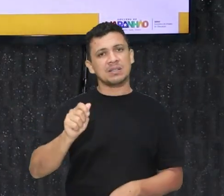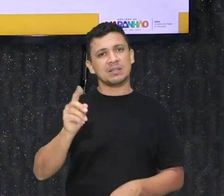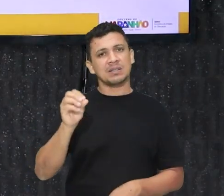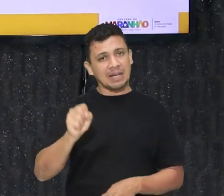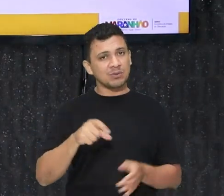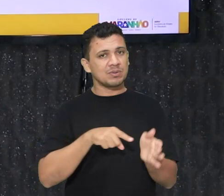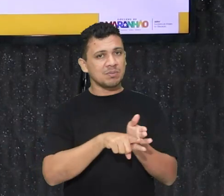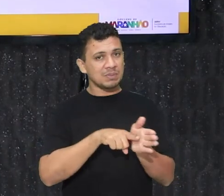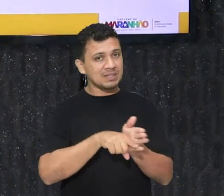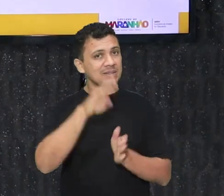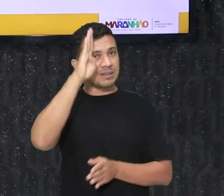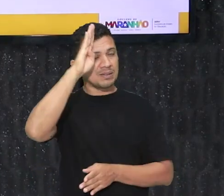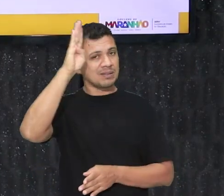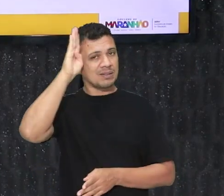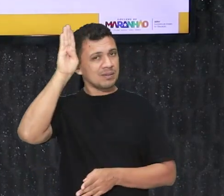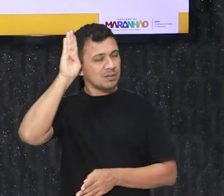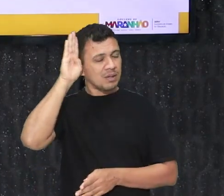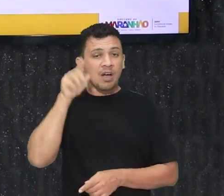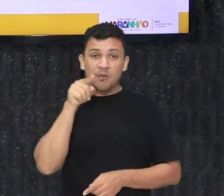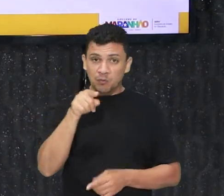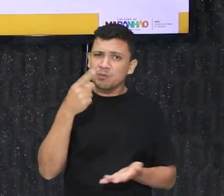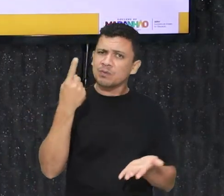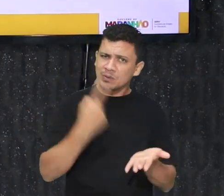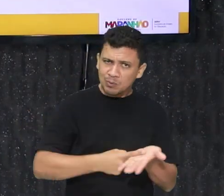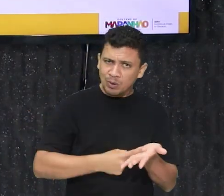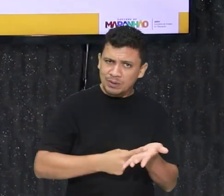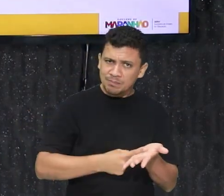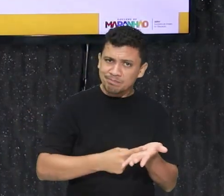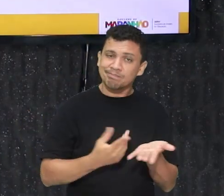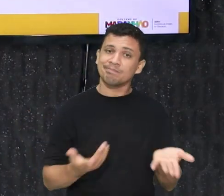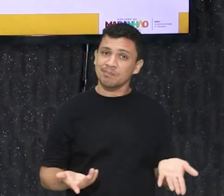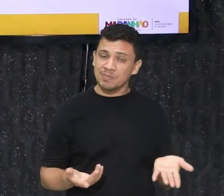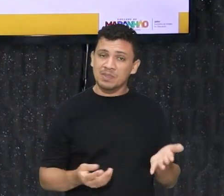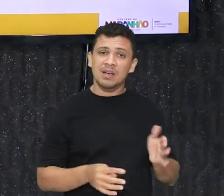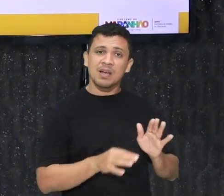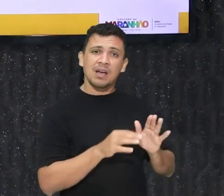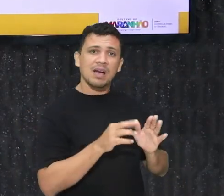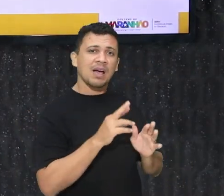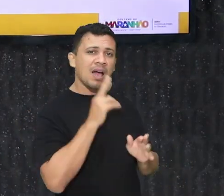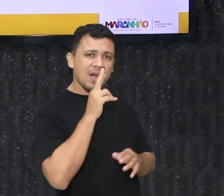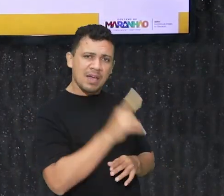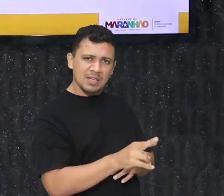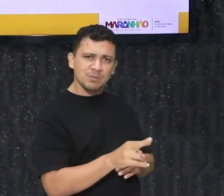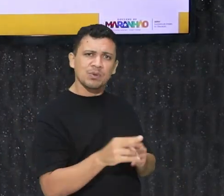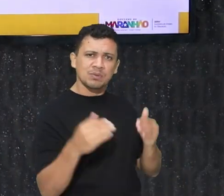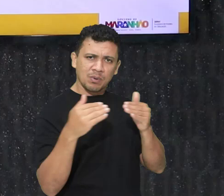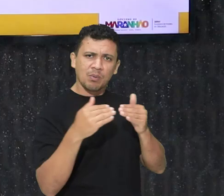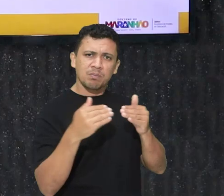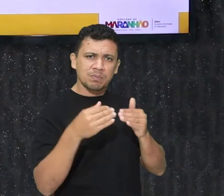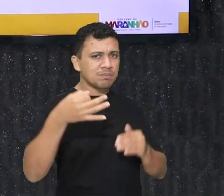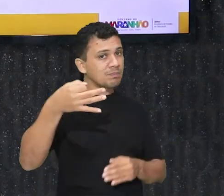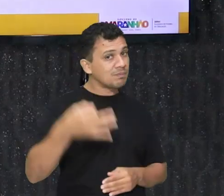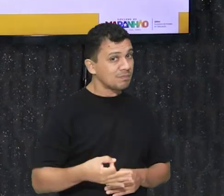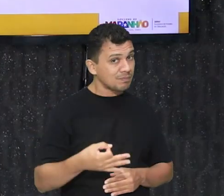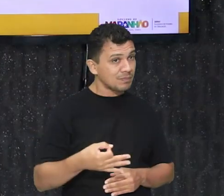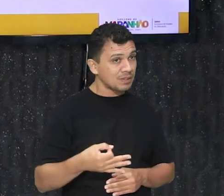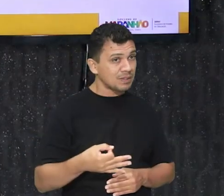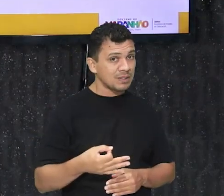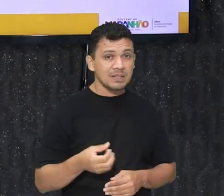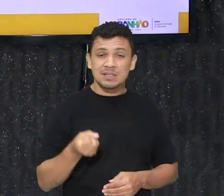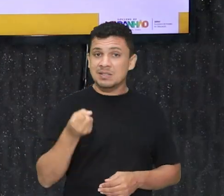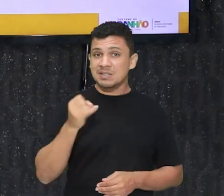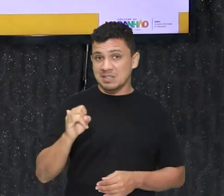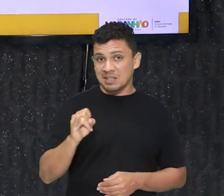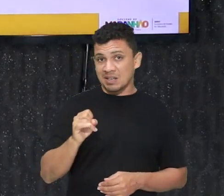aí, você concorda? Você acha que esse texto, que essa resposta está a contento? Se você achar que essa resposta